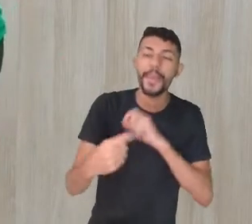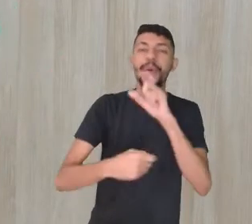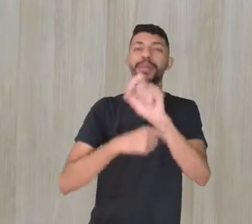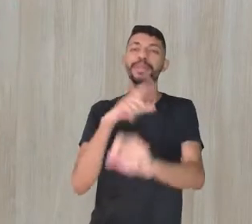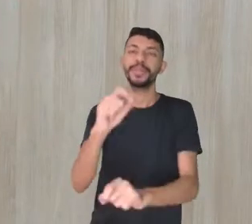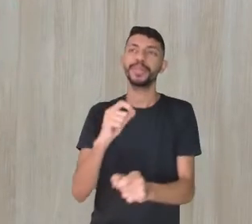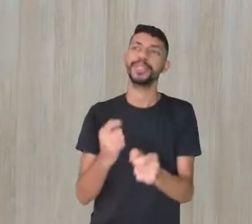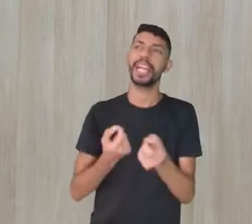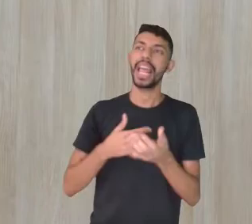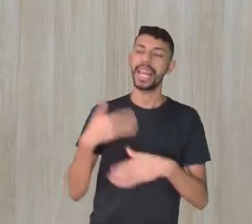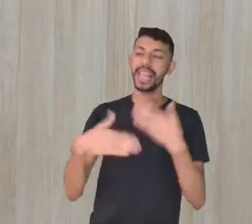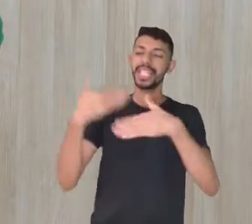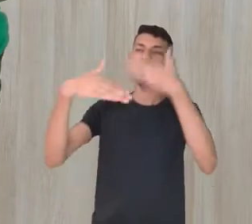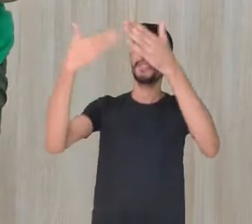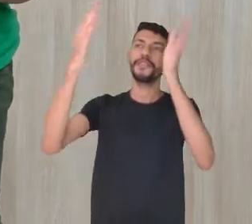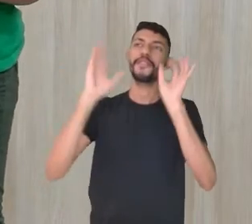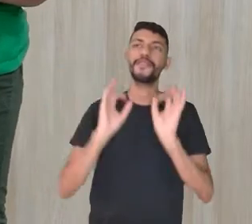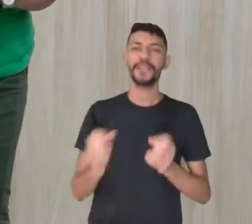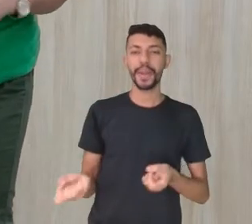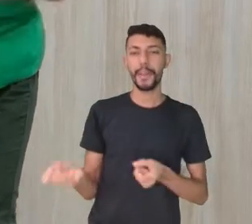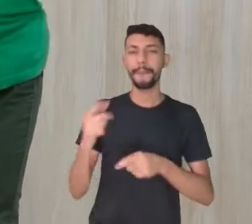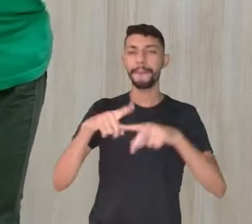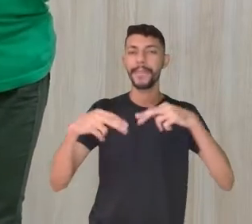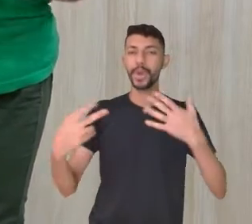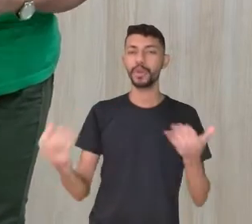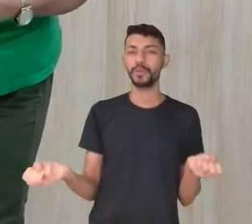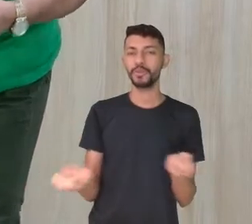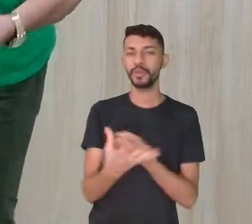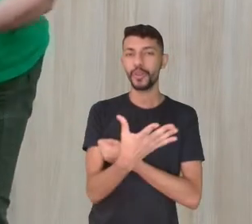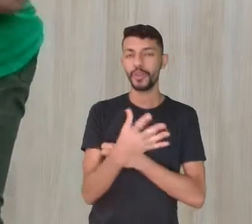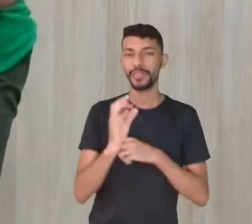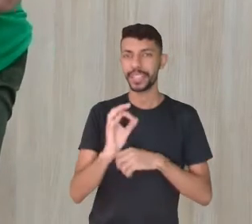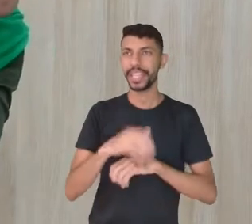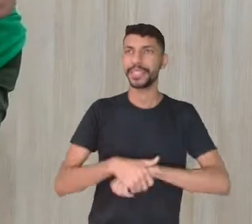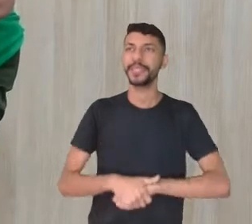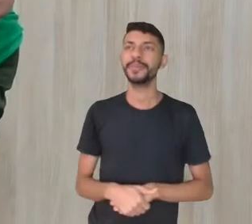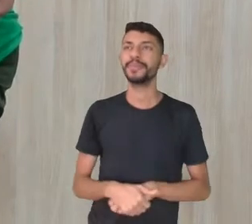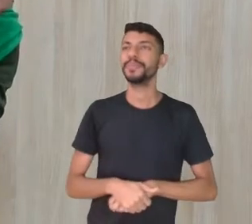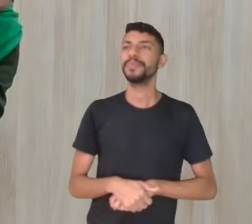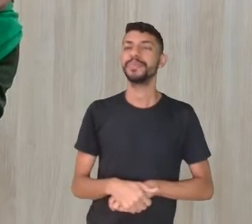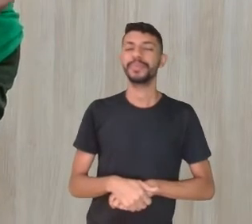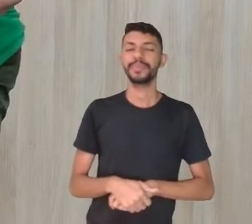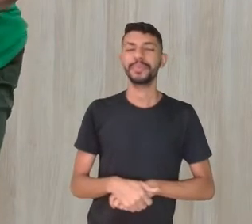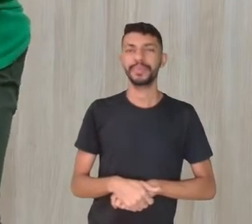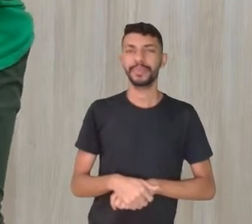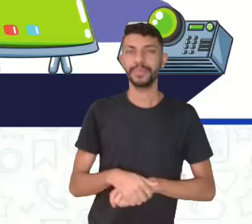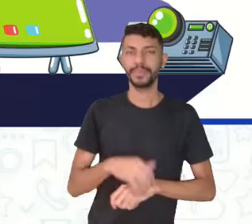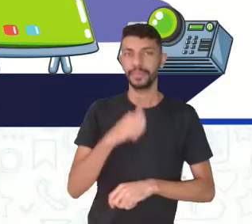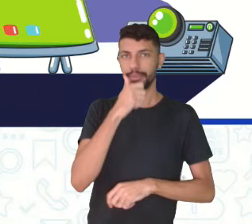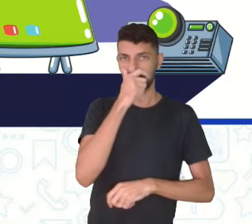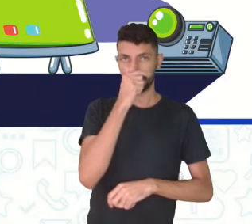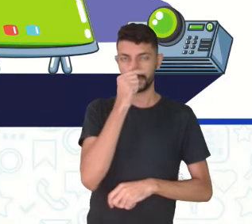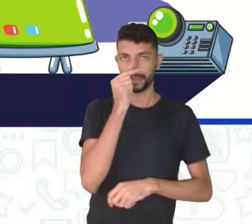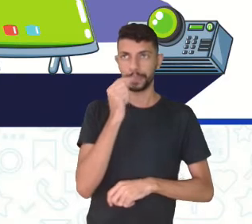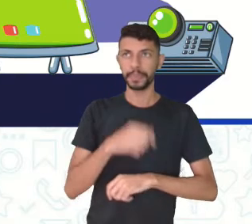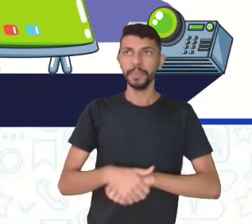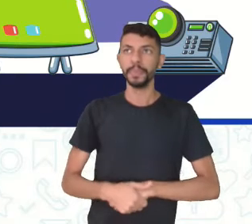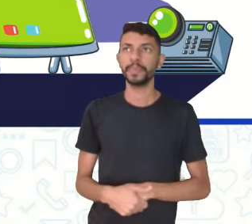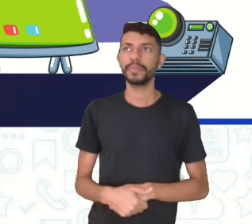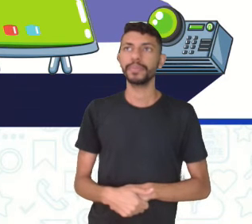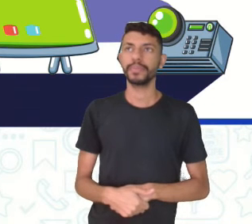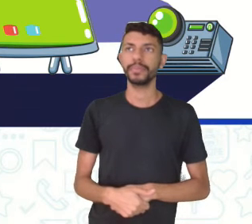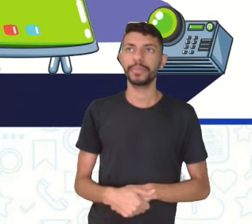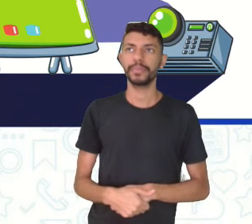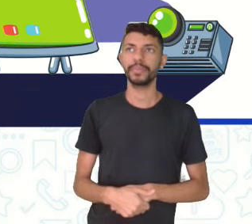começarem a desenvolver esses novos produtos. Mas o que é que tem mais no texto? Vamos continuar a leitura. Diante agora, a gente já tem